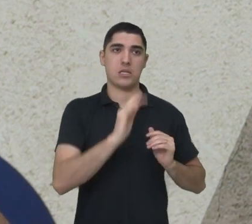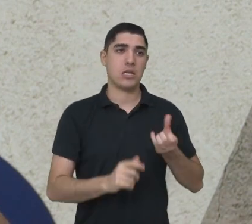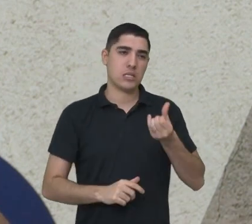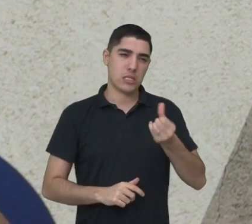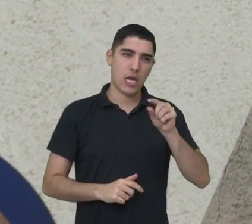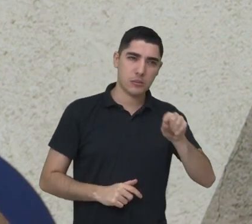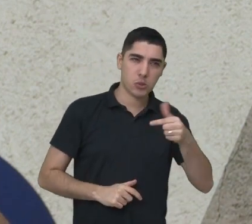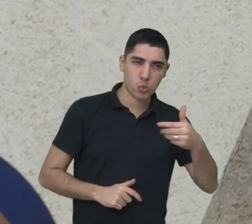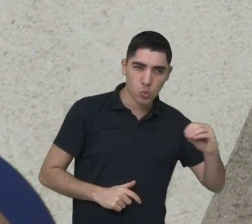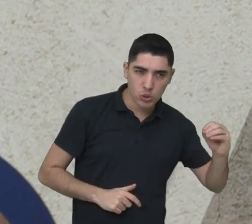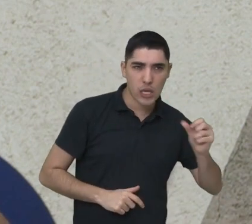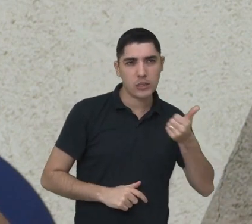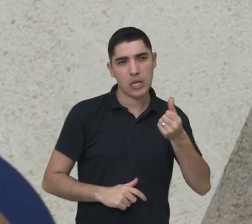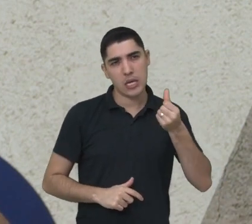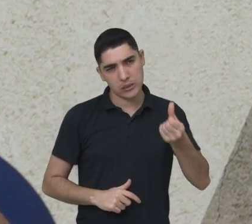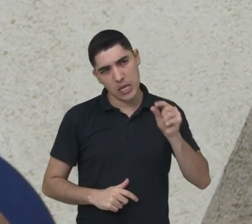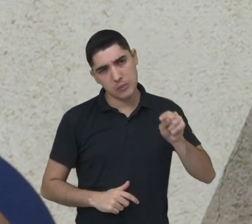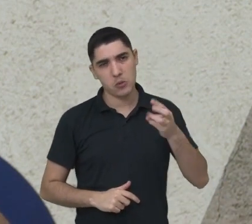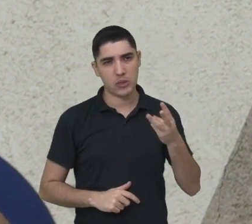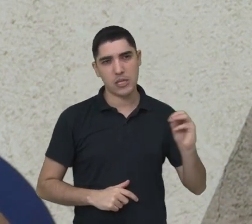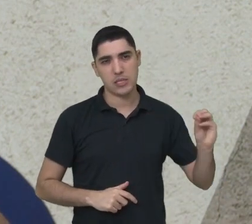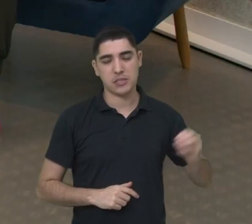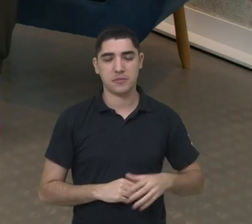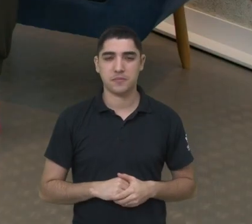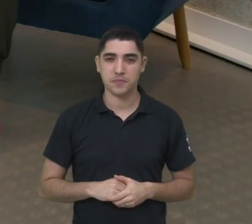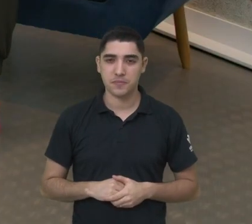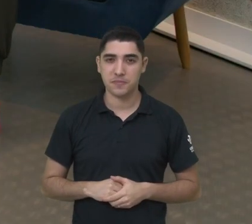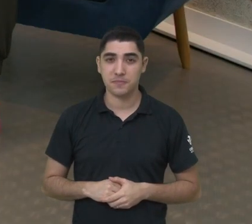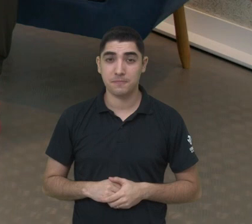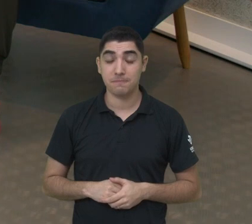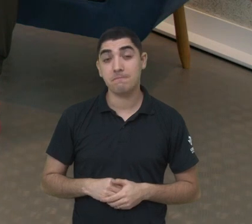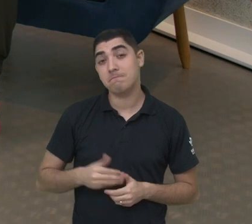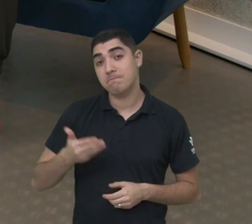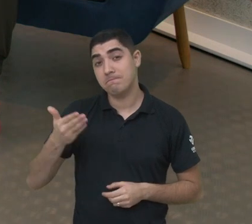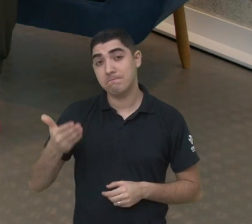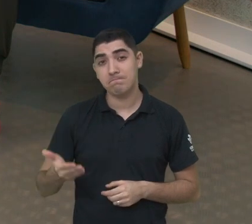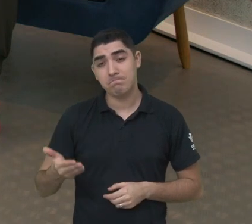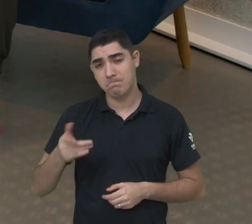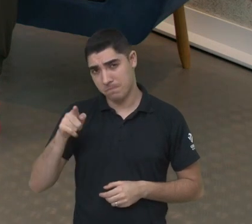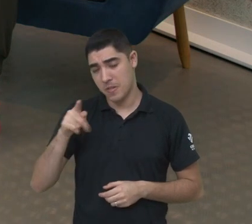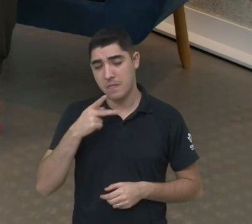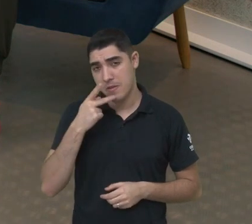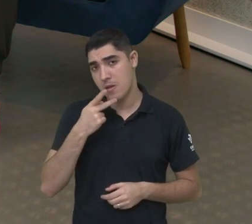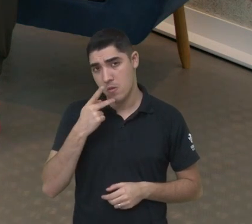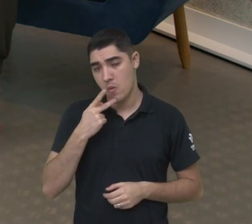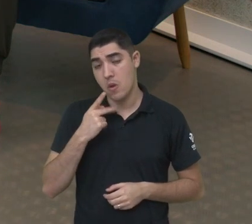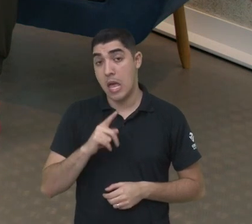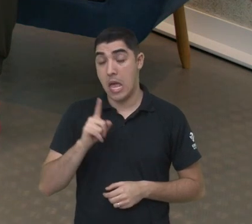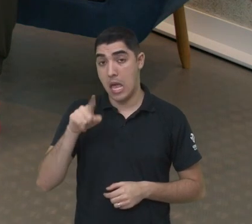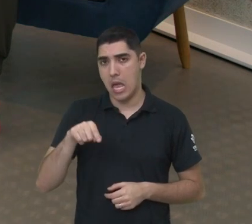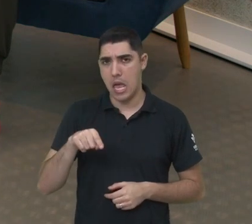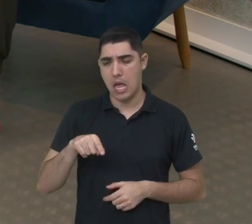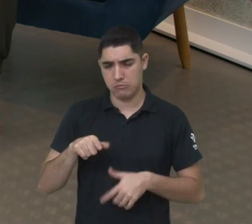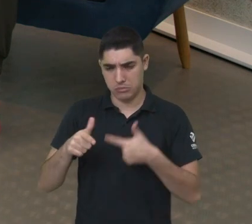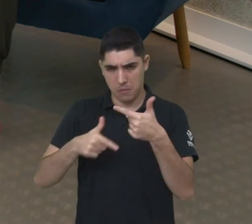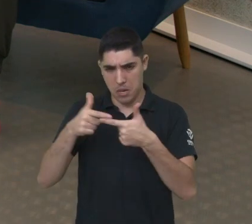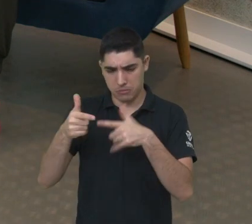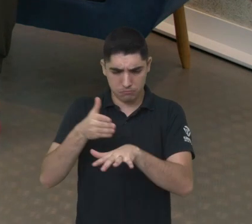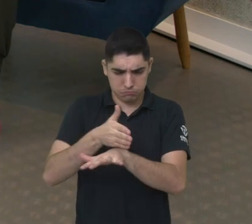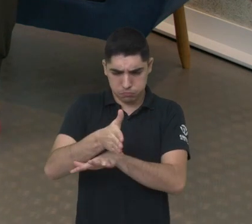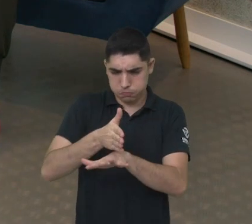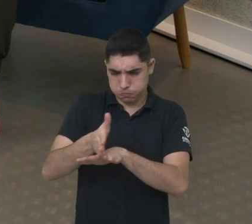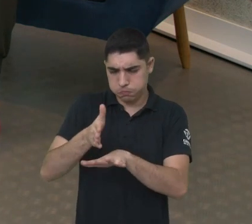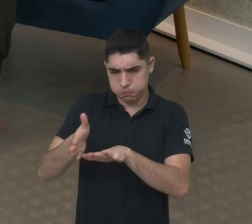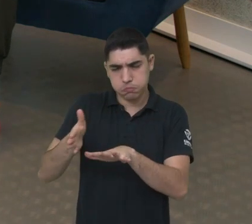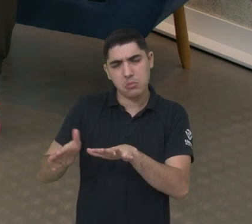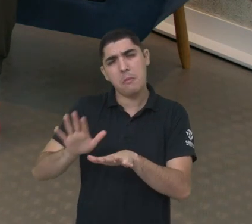pouco, 6.200, 6.300. Muito absurdo. Fabiano, assim, você falou que é bem ampla a engenharia